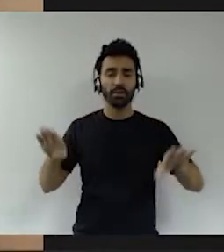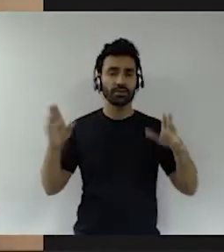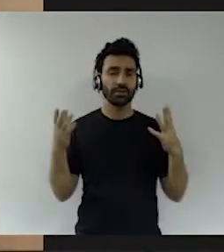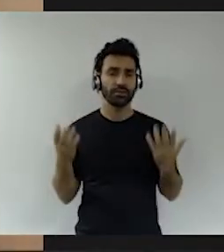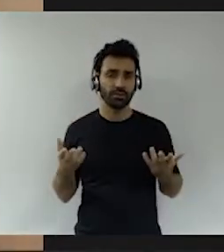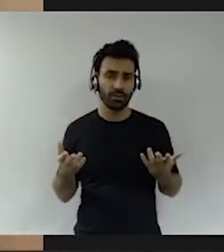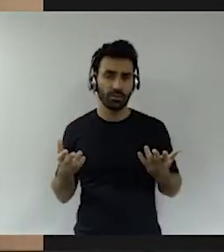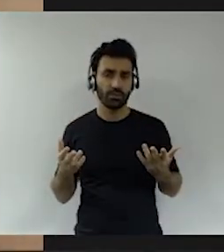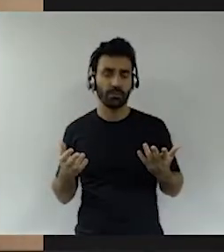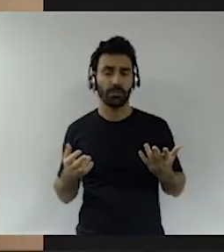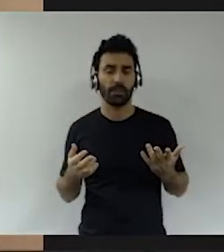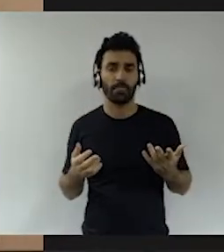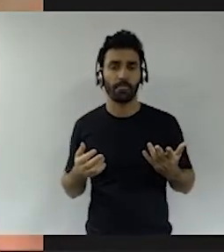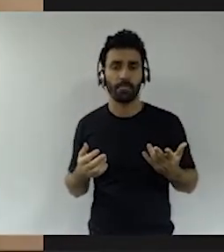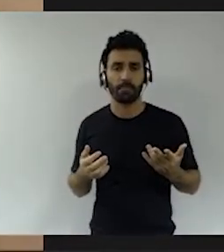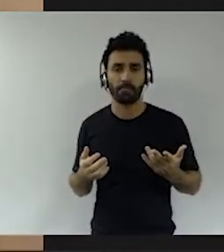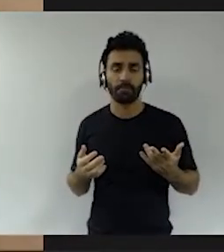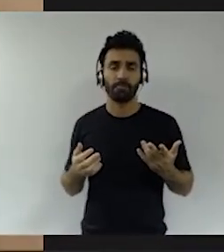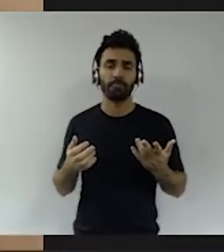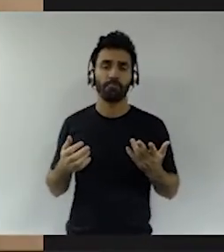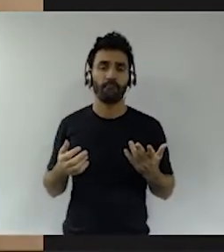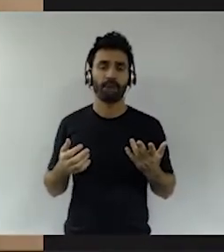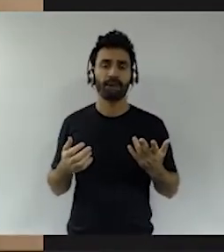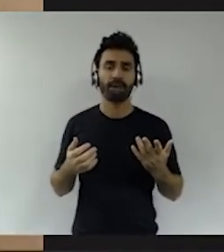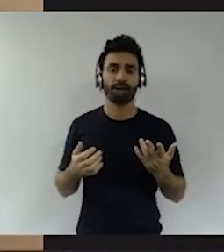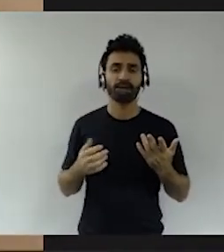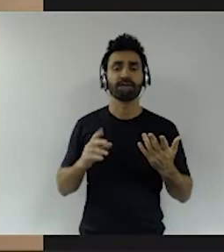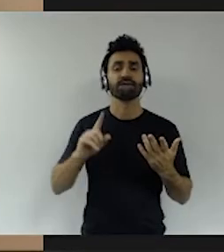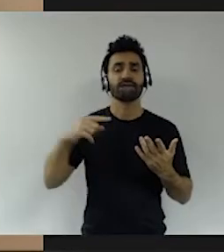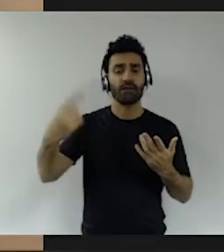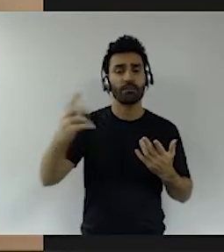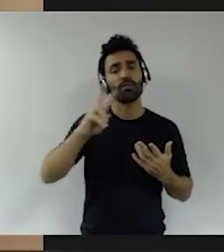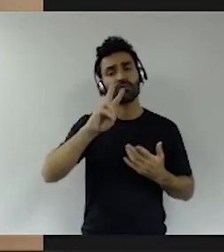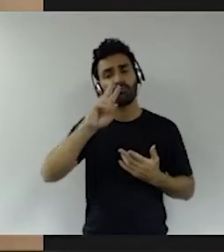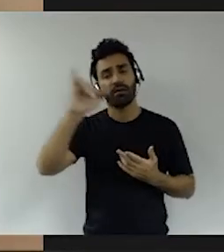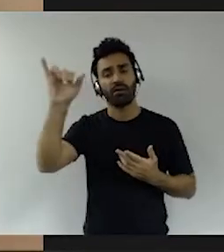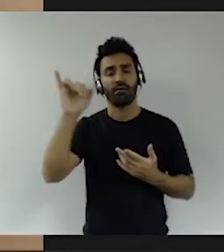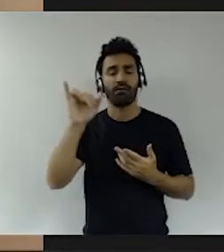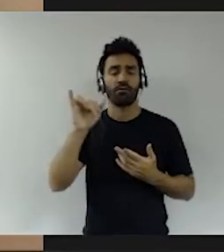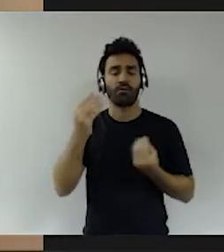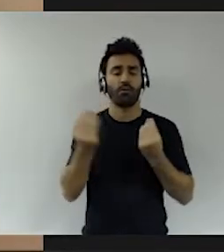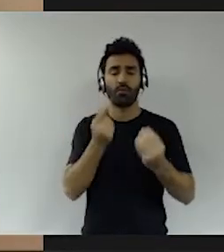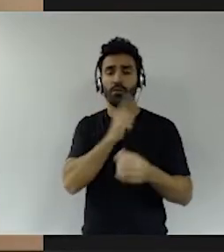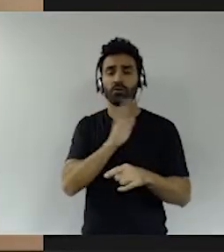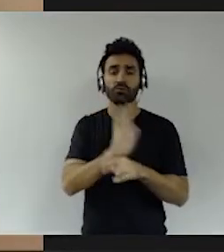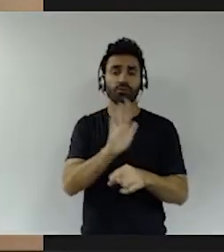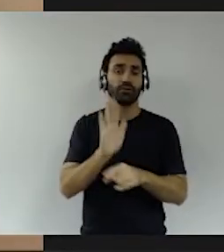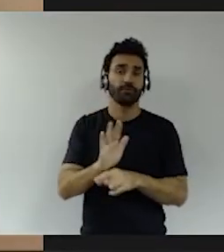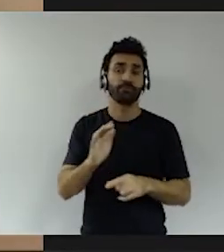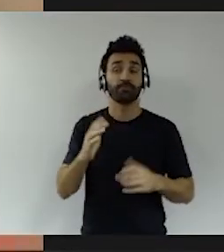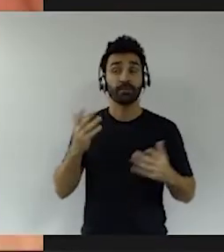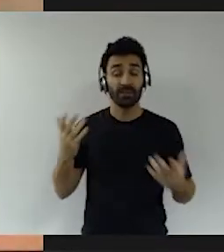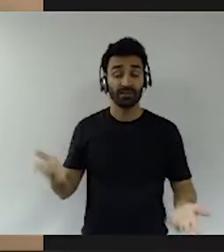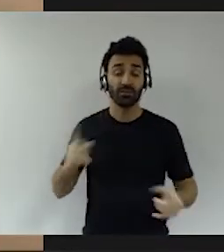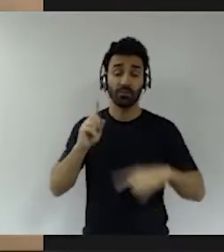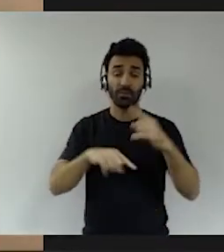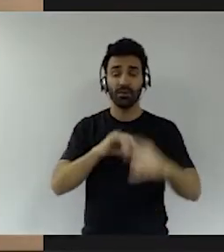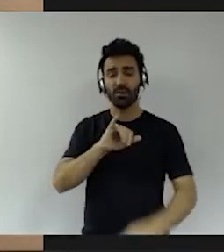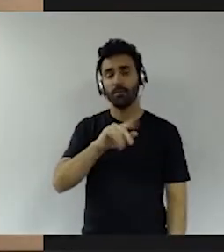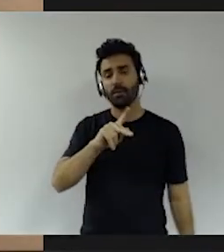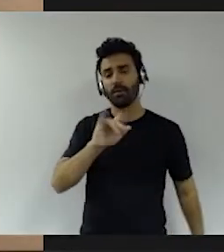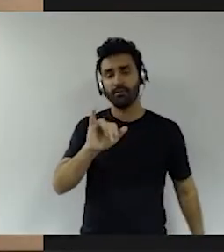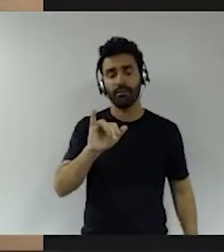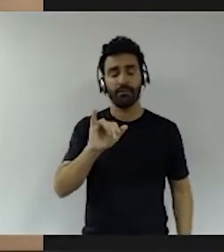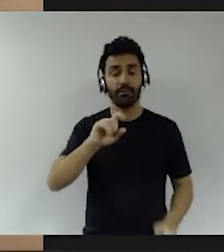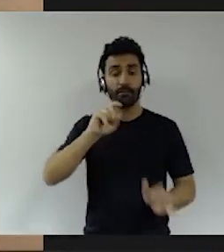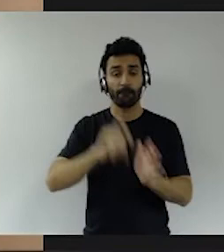desoneração da folha, e que mais será beneficiado para compensar tudo isso. E entrando direto no IPI, no